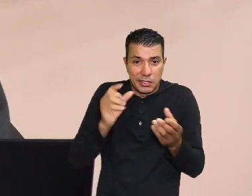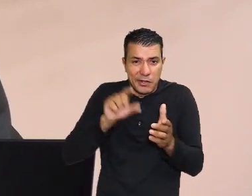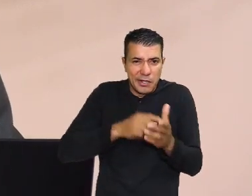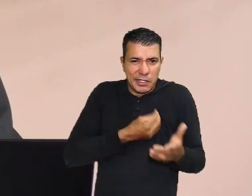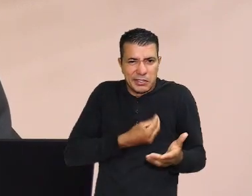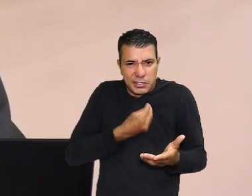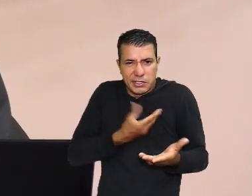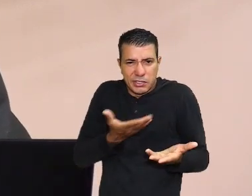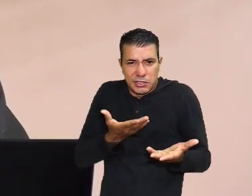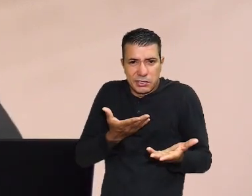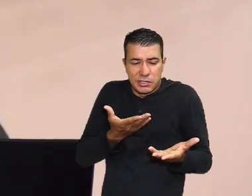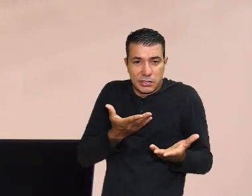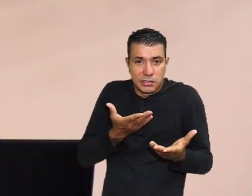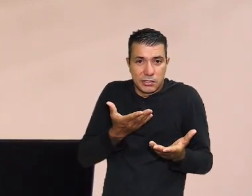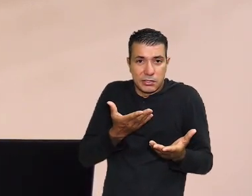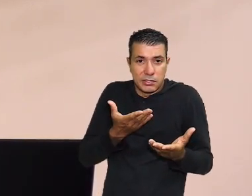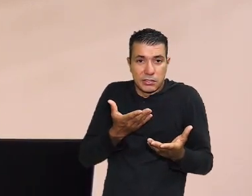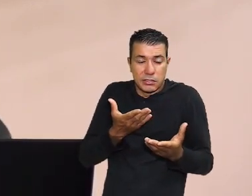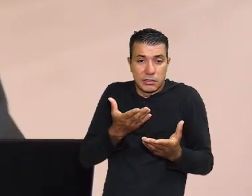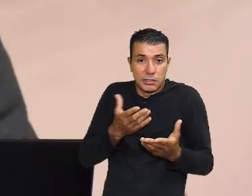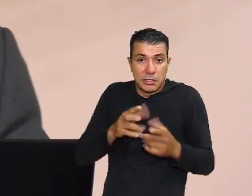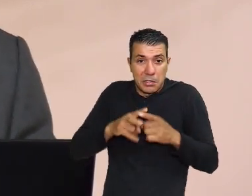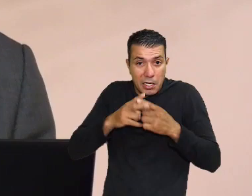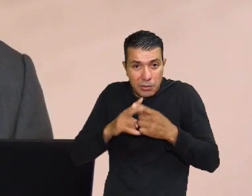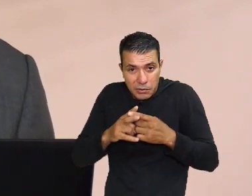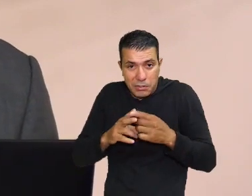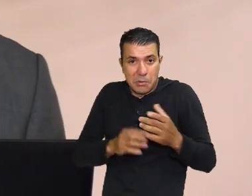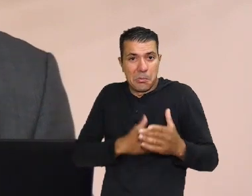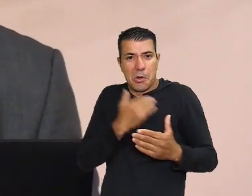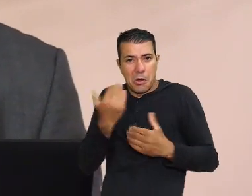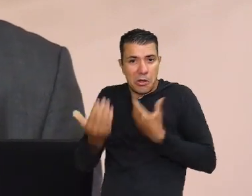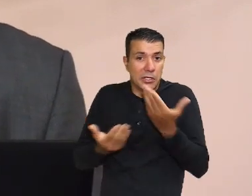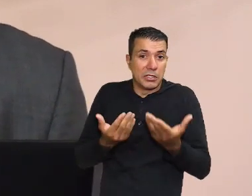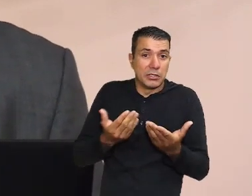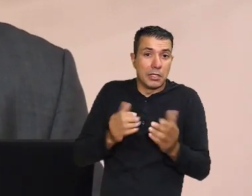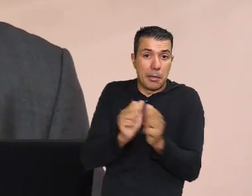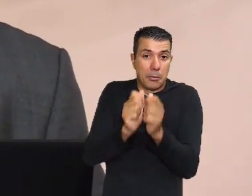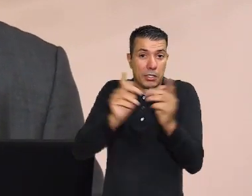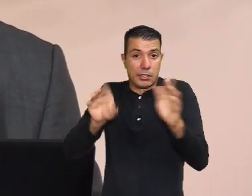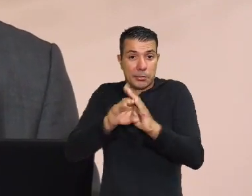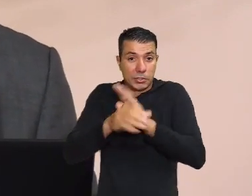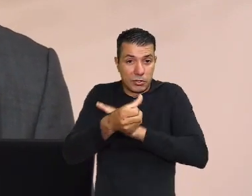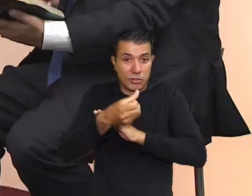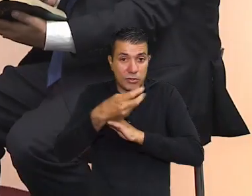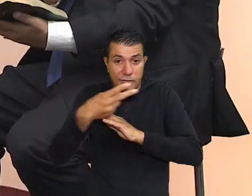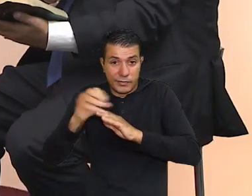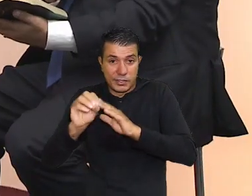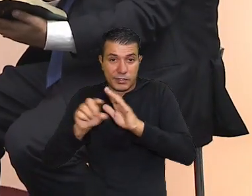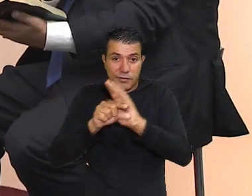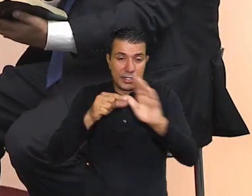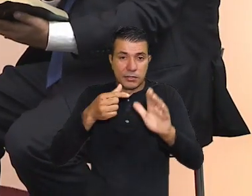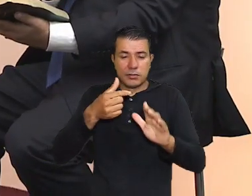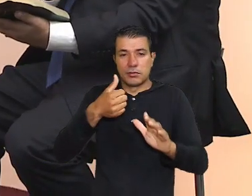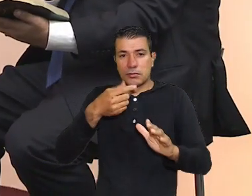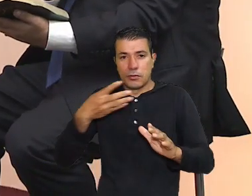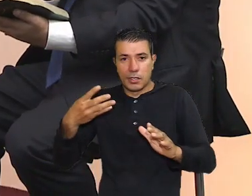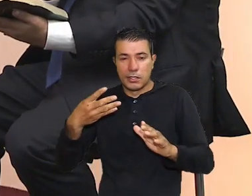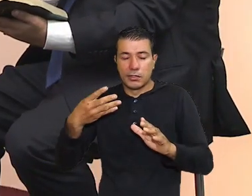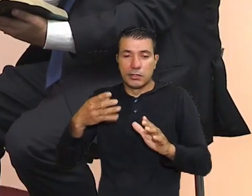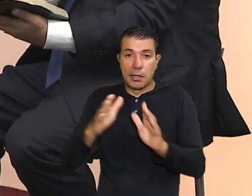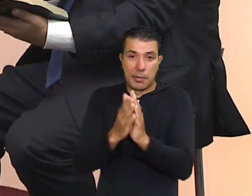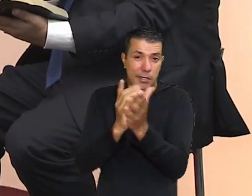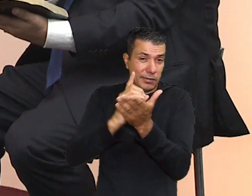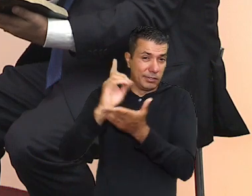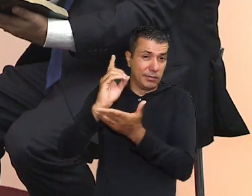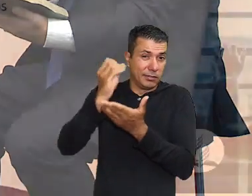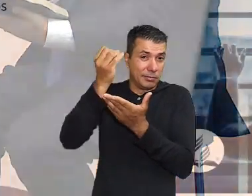sim, mas o que Jesus fará com a morte no fim do milênio? Apocalipse capítulo 20, verso 14. E aqui a palavra de Deus